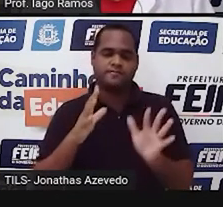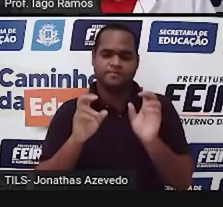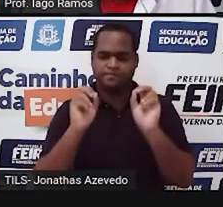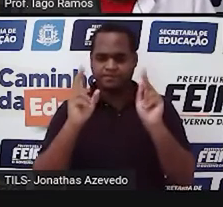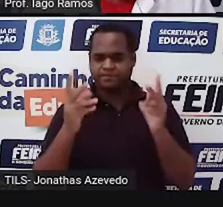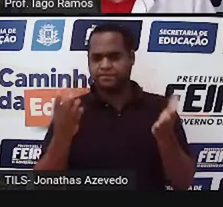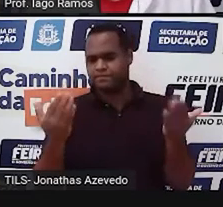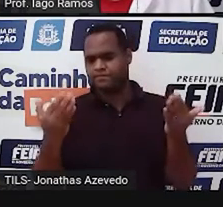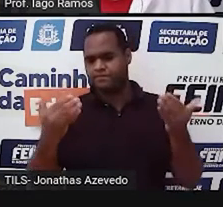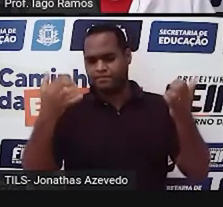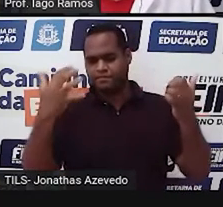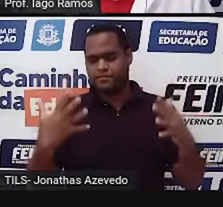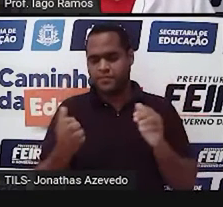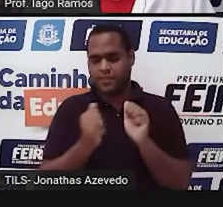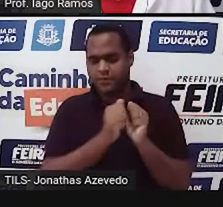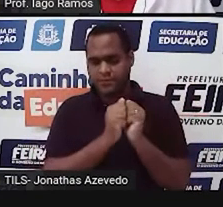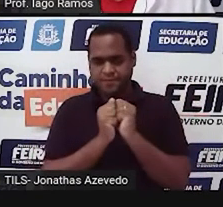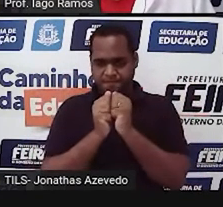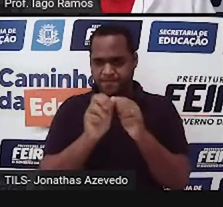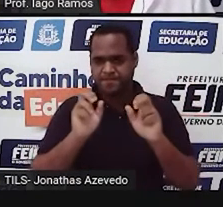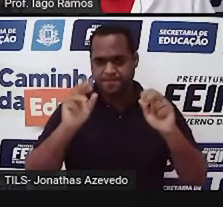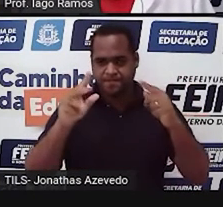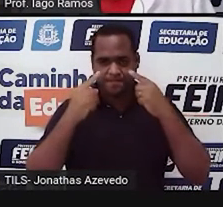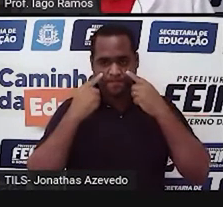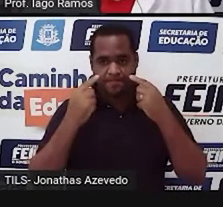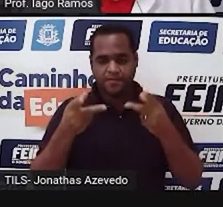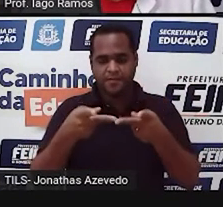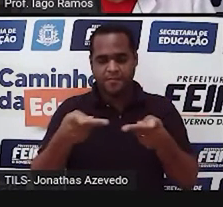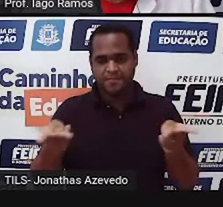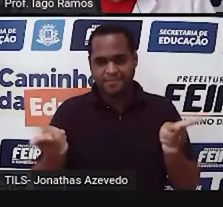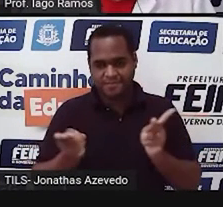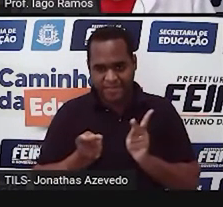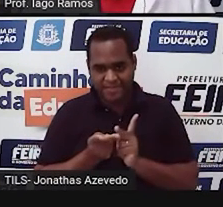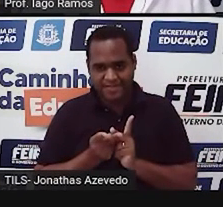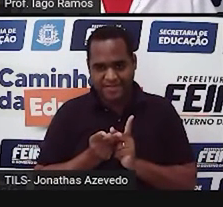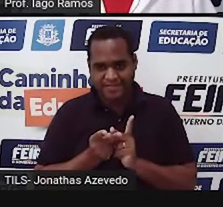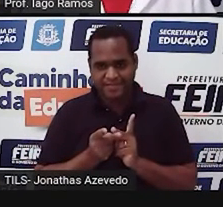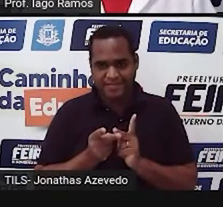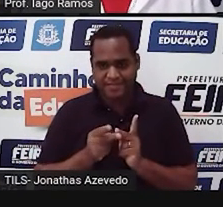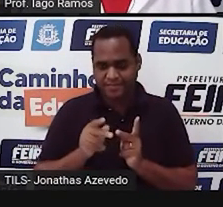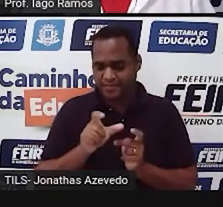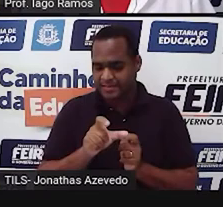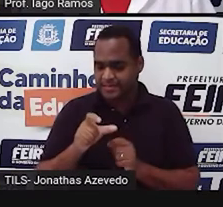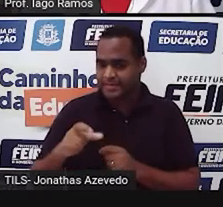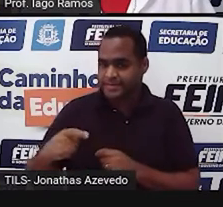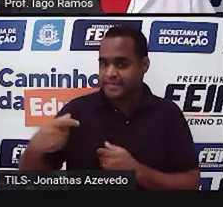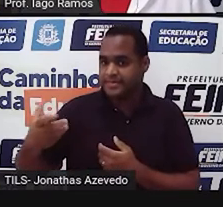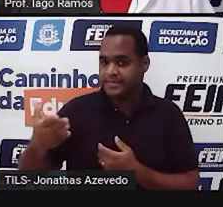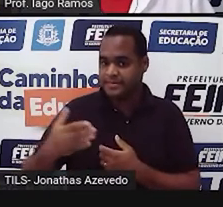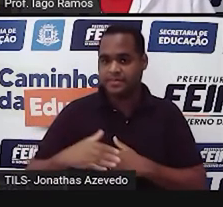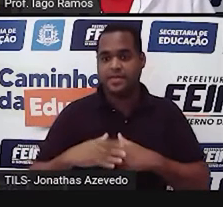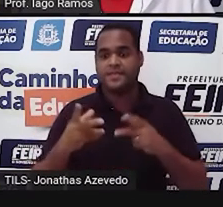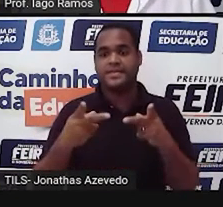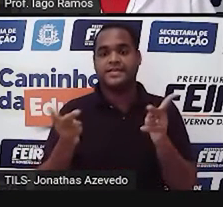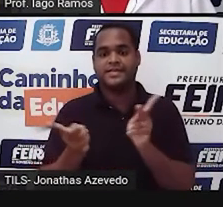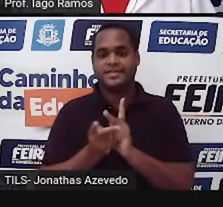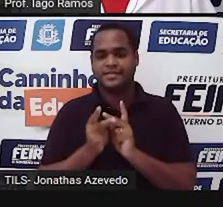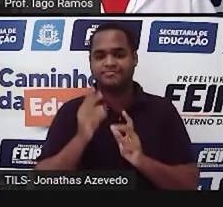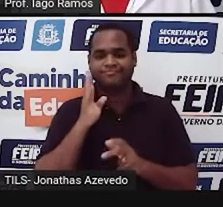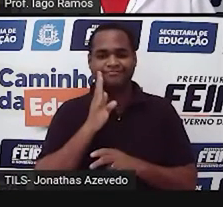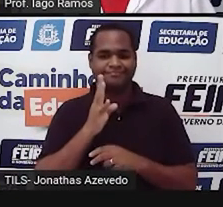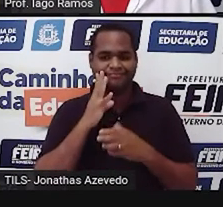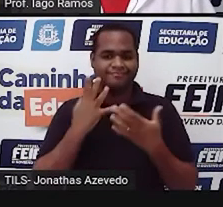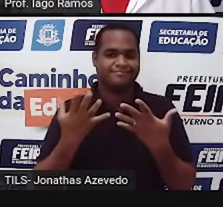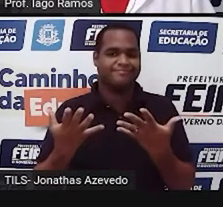então vem vamos juntos Olha só uma pizza fatiada pizza olha só